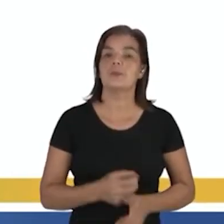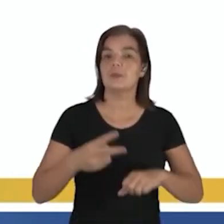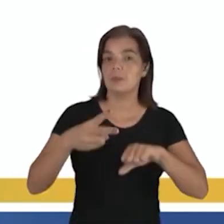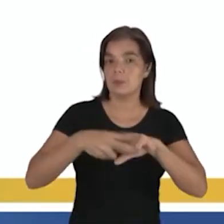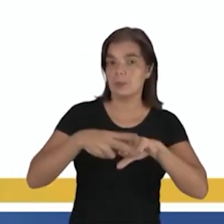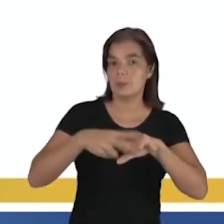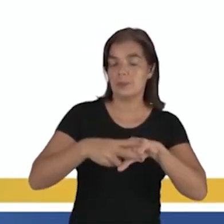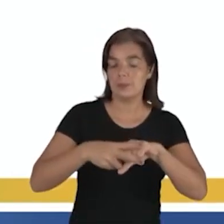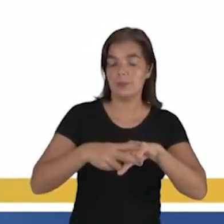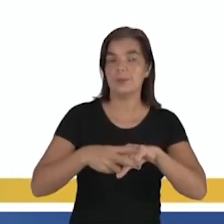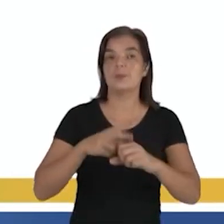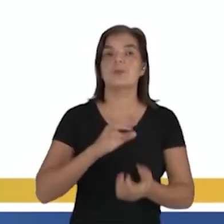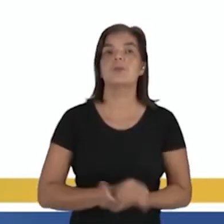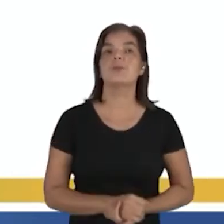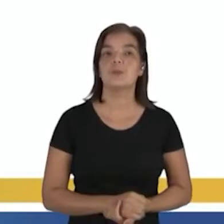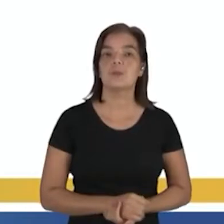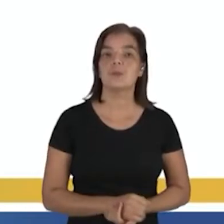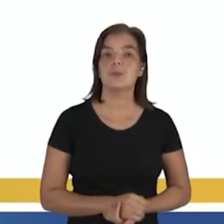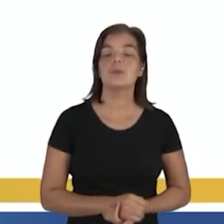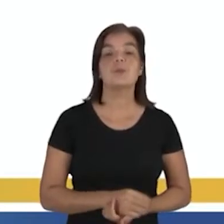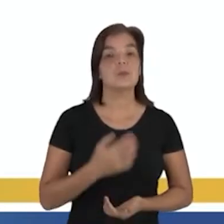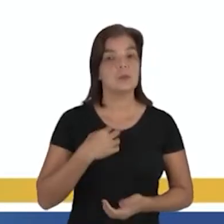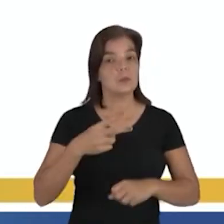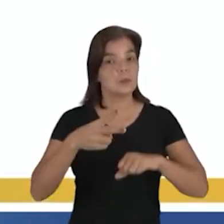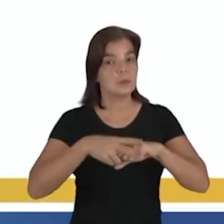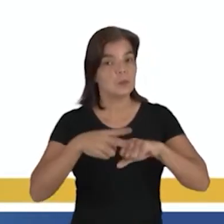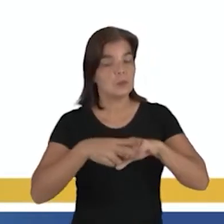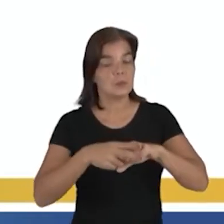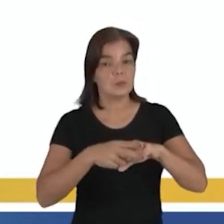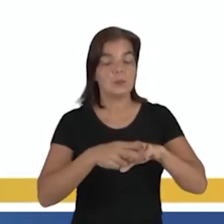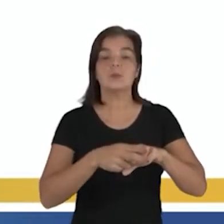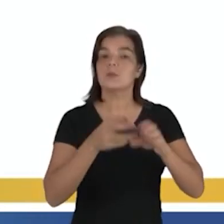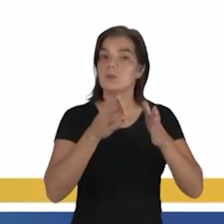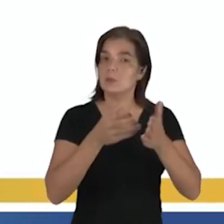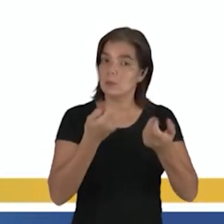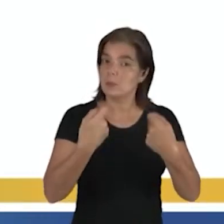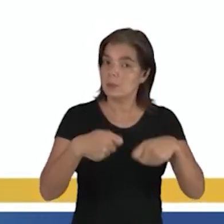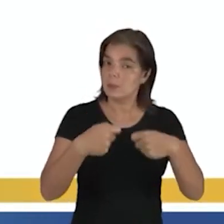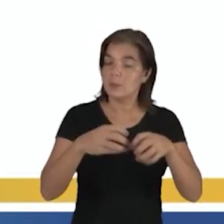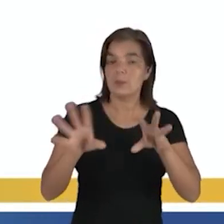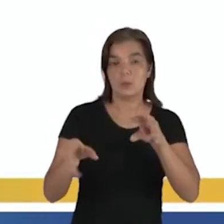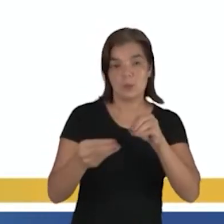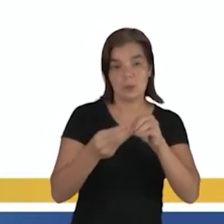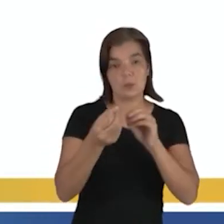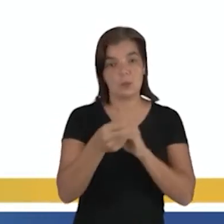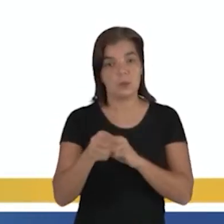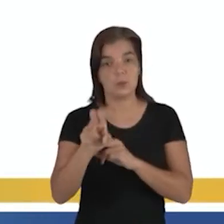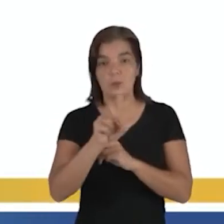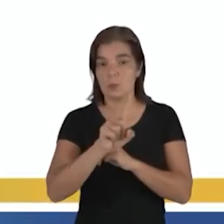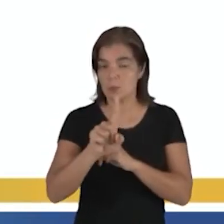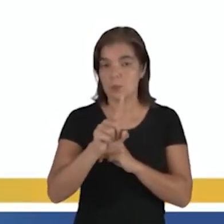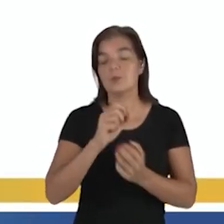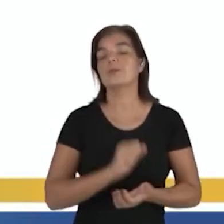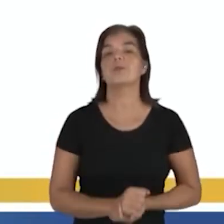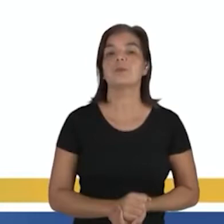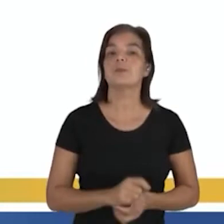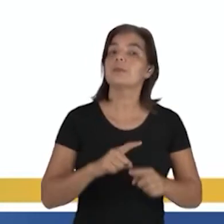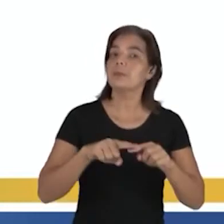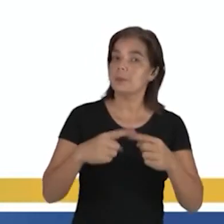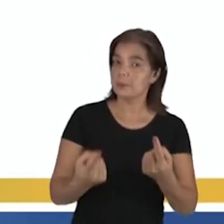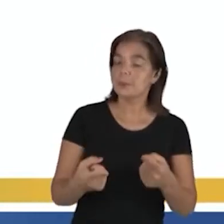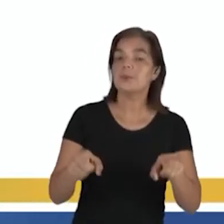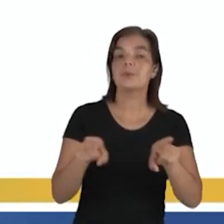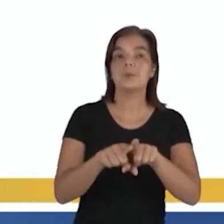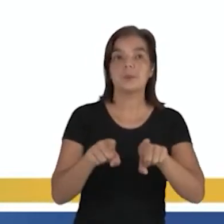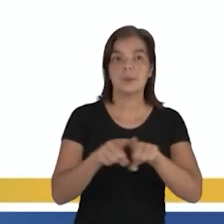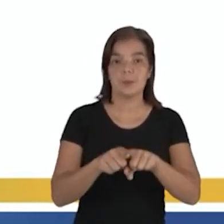a transitividade verbal. Quando o verbo ele transita, ele exige ou não um complemento. Nós vimos